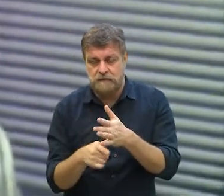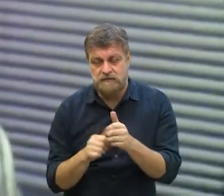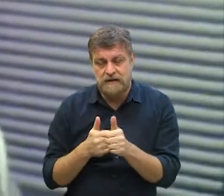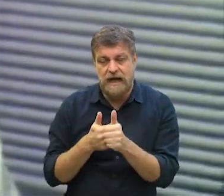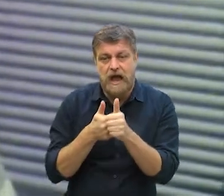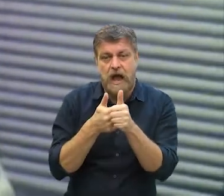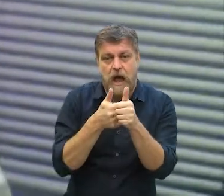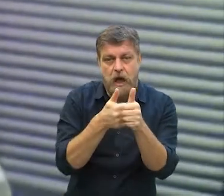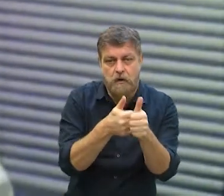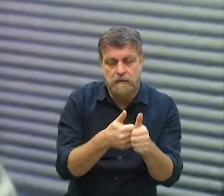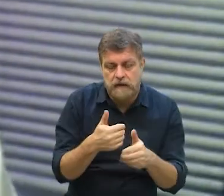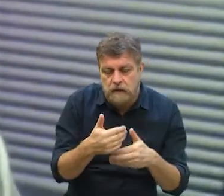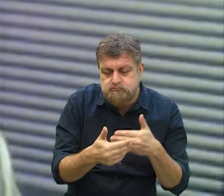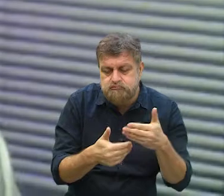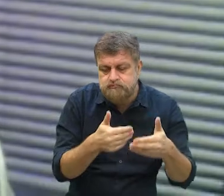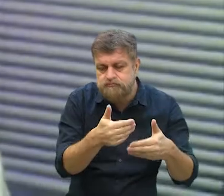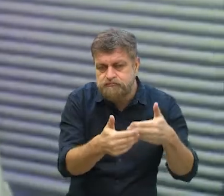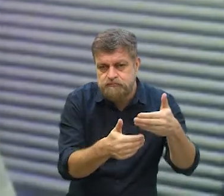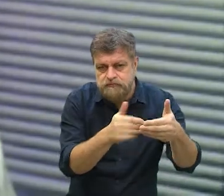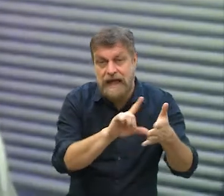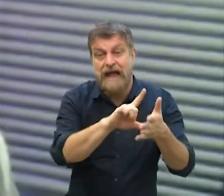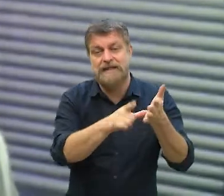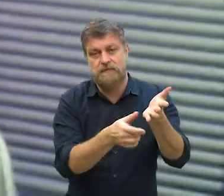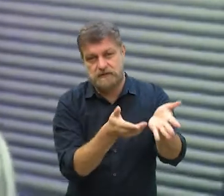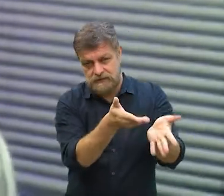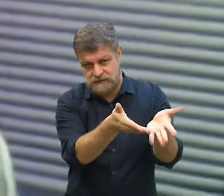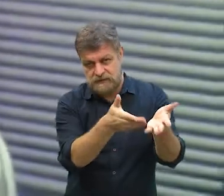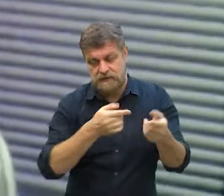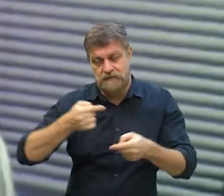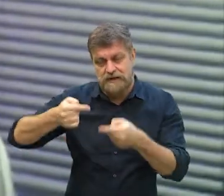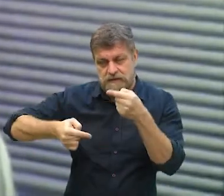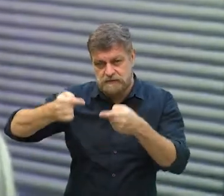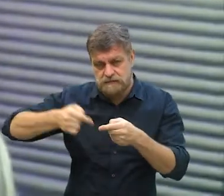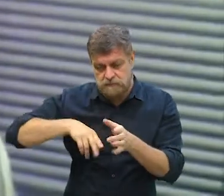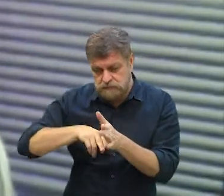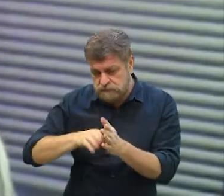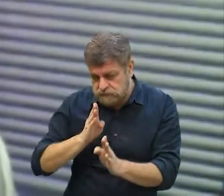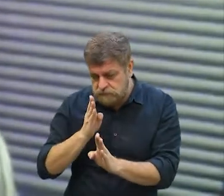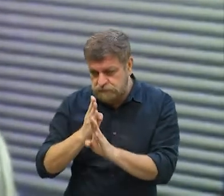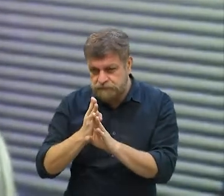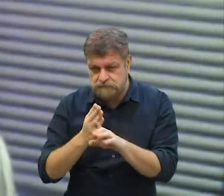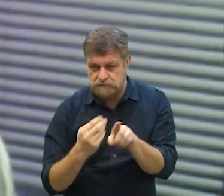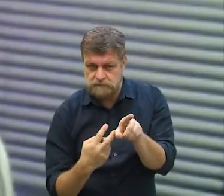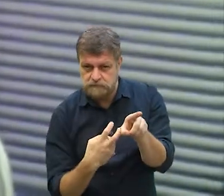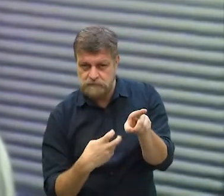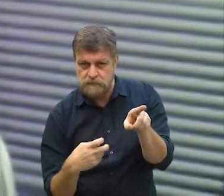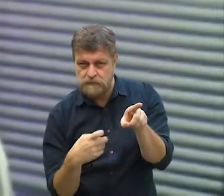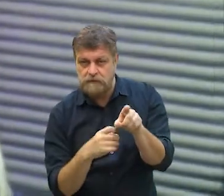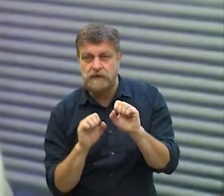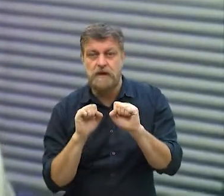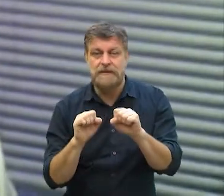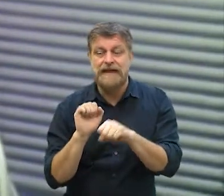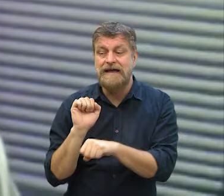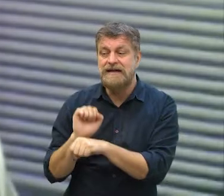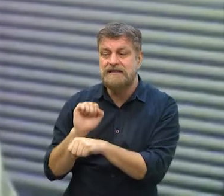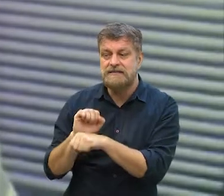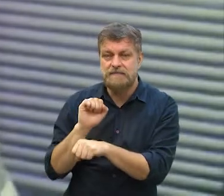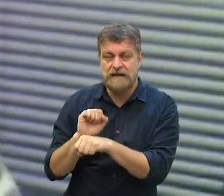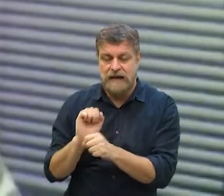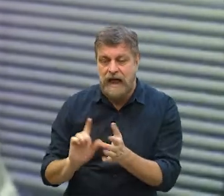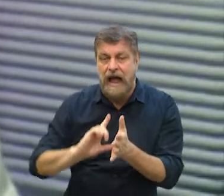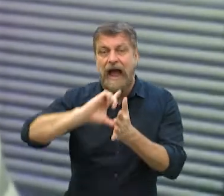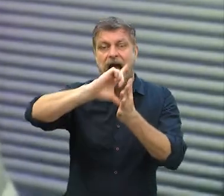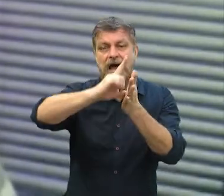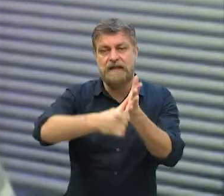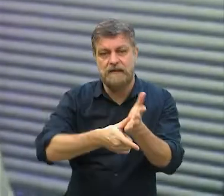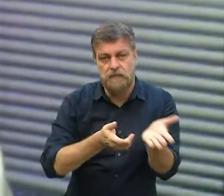descobrir logo e acompanhar durante um período. Então, a grande discussão é essa: você acaba descobrindo alguns tumores que talvez você pudesse